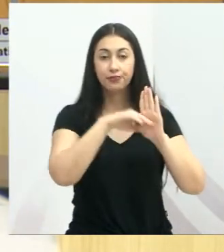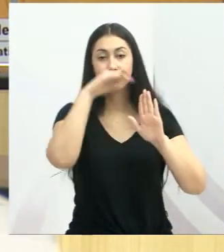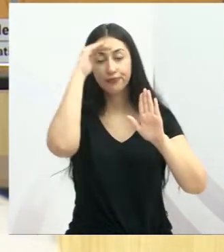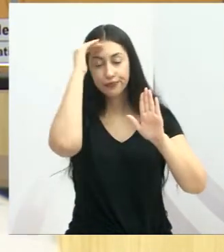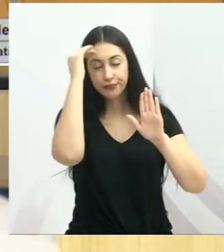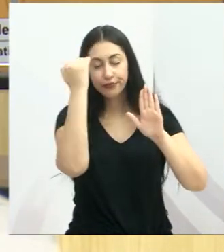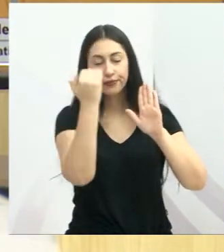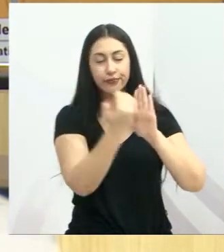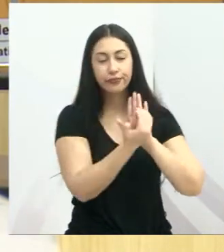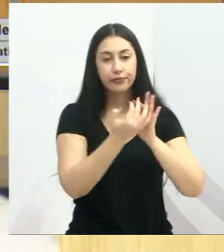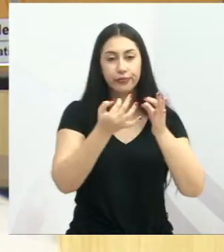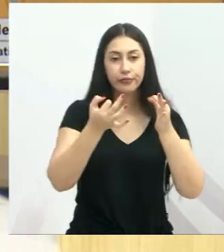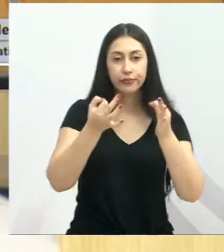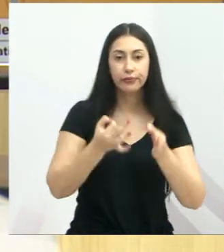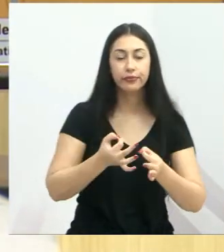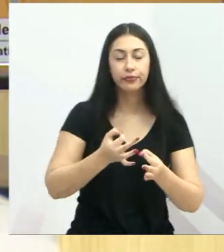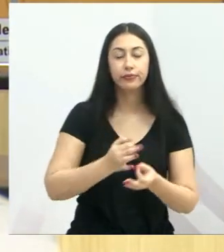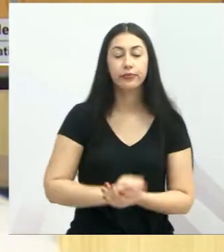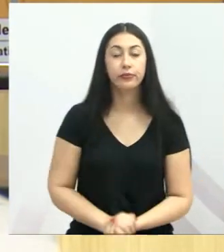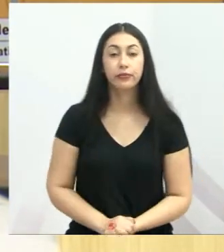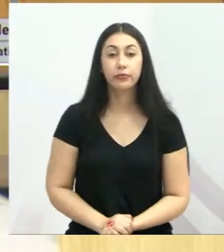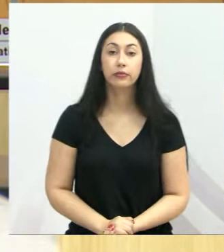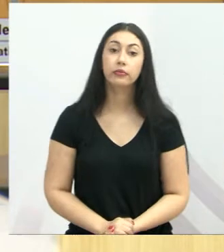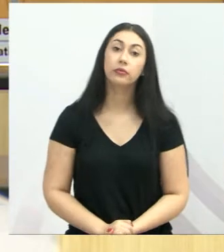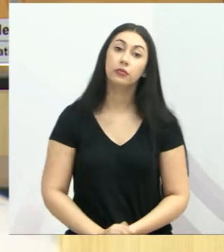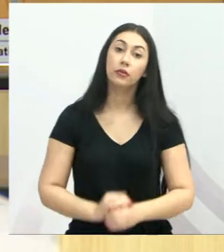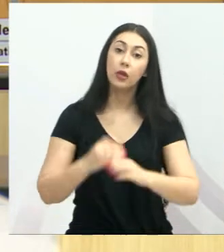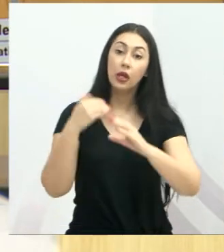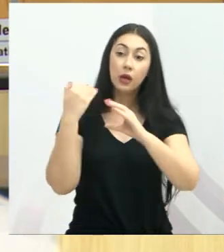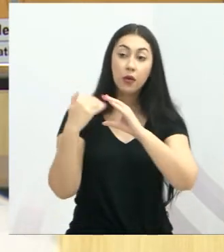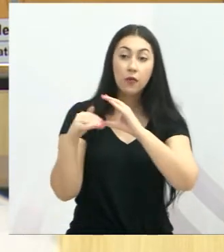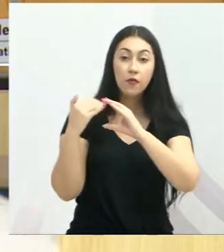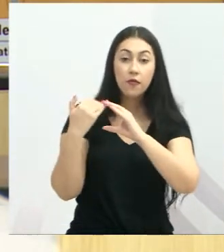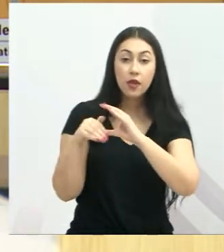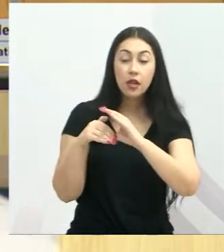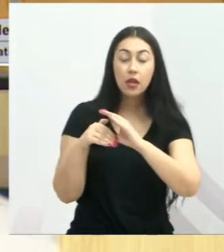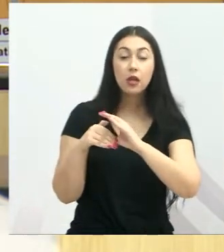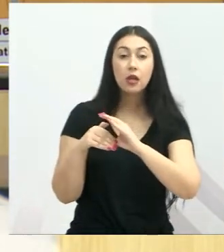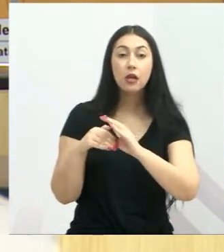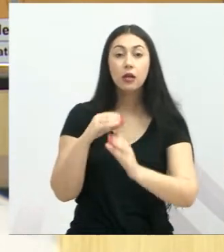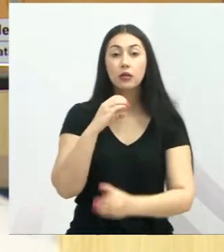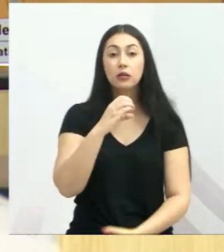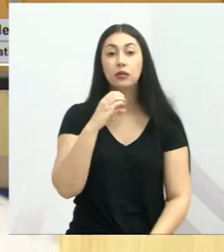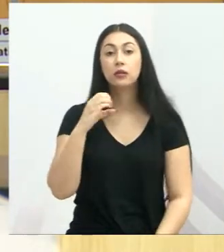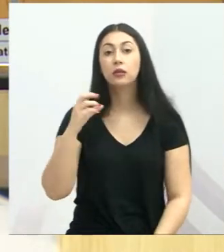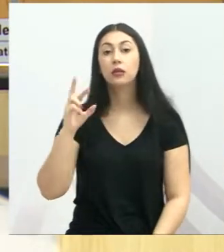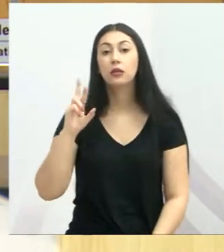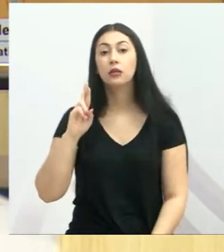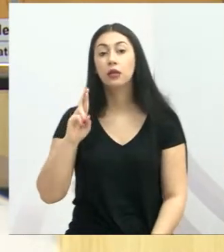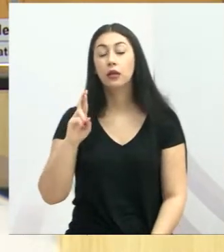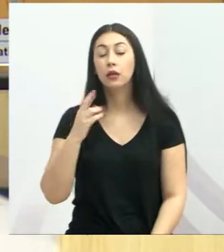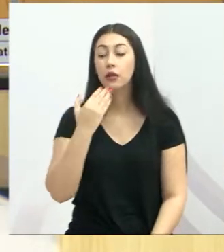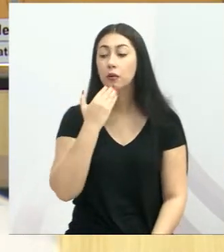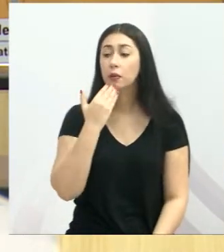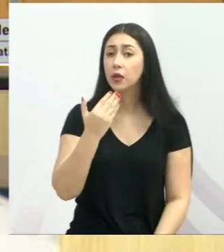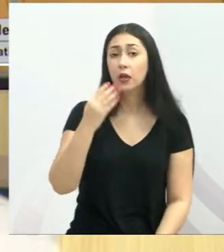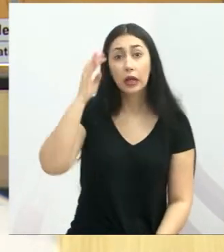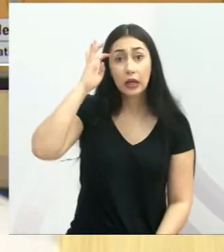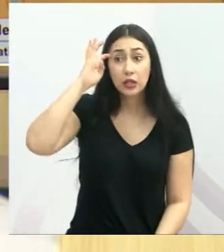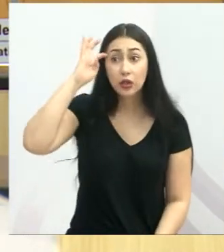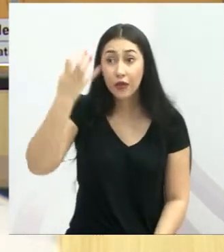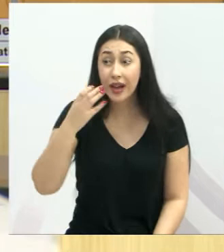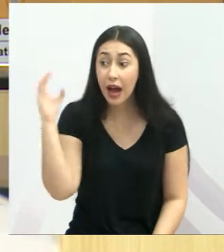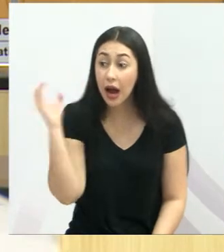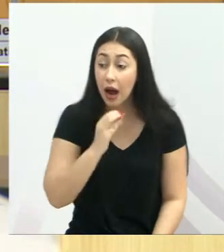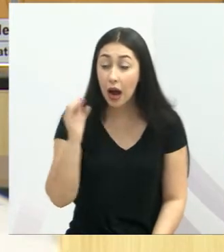plenário, cumpridas as formalidades regimentais, seja oficiado a CCR Nova Dutra, solicitando providências